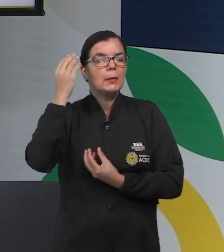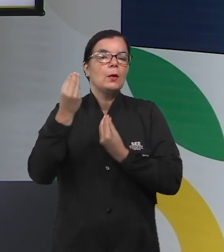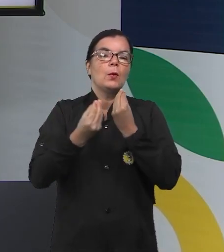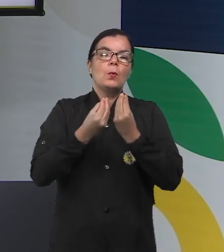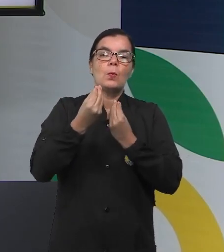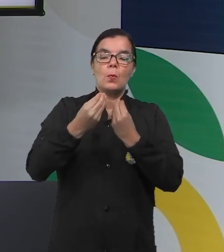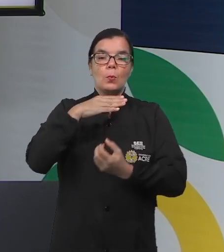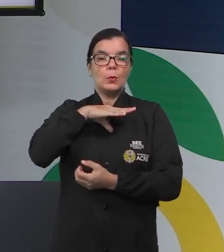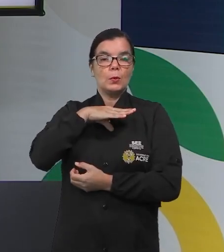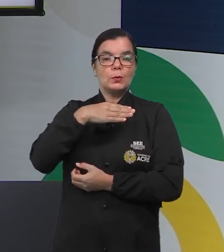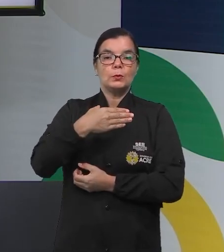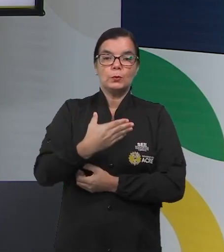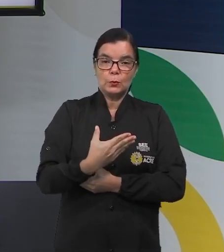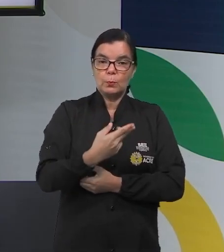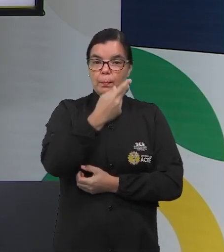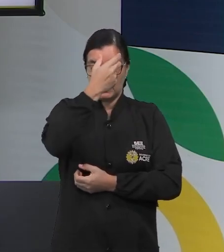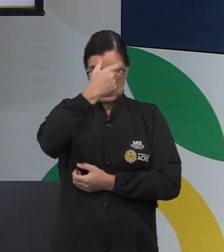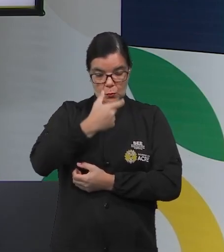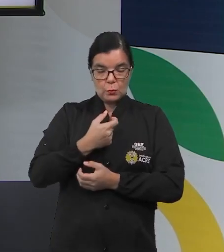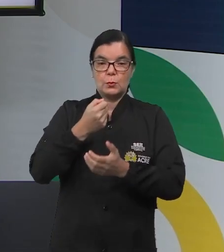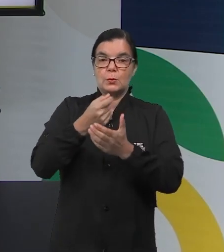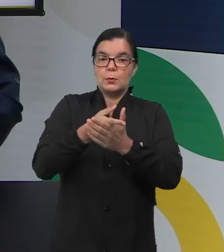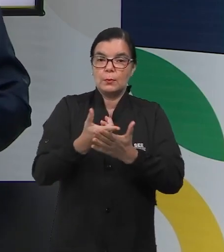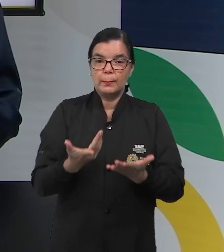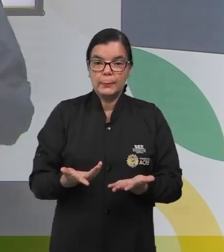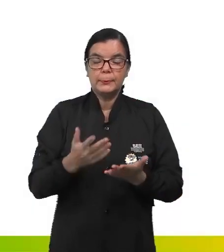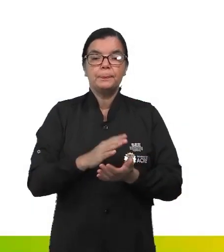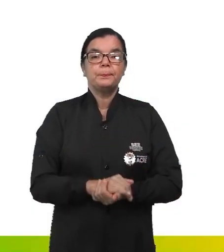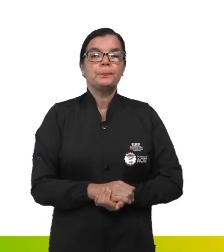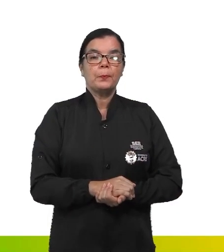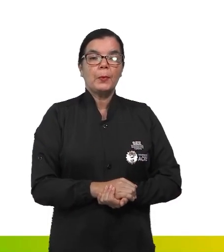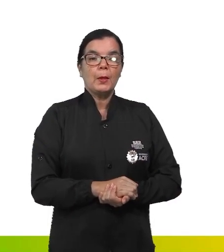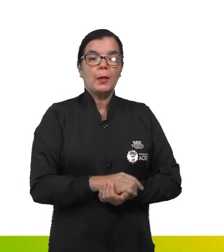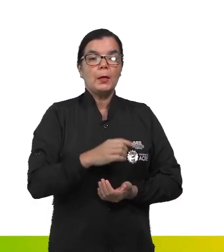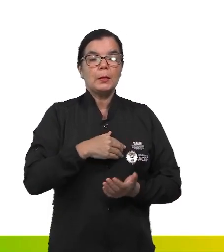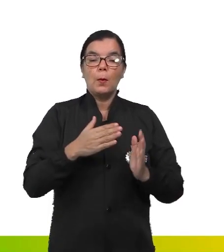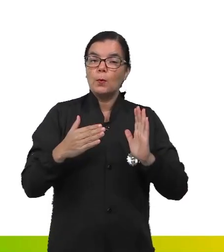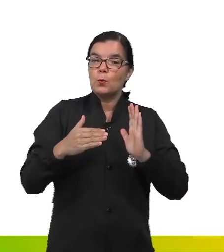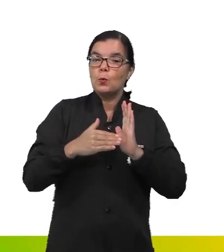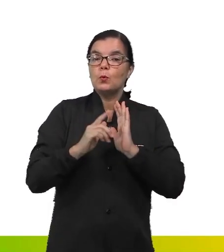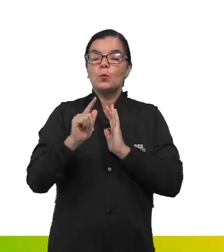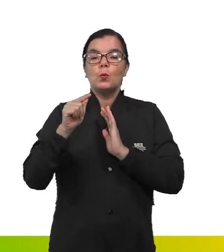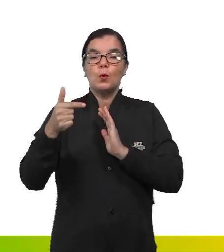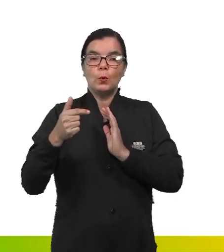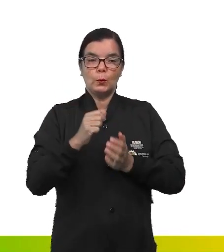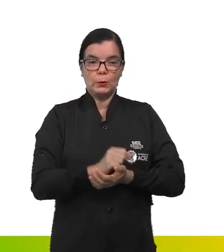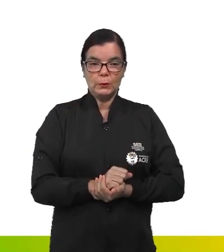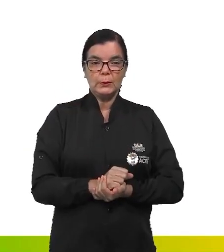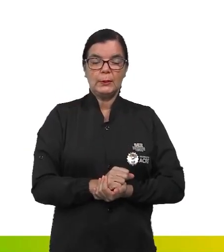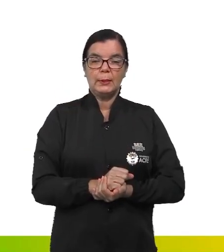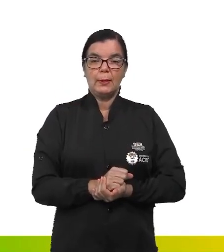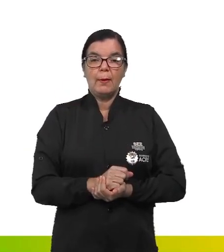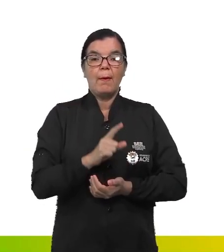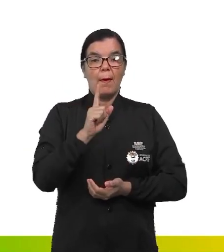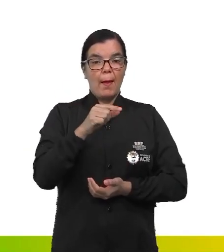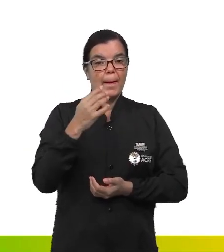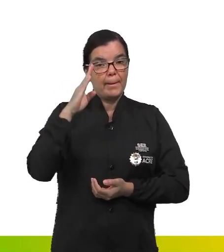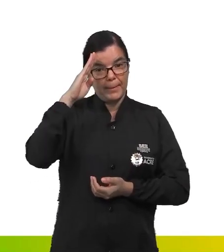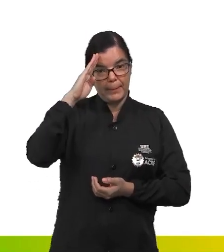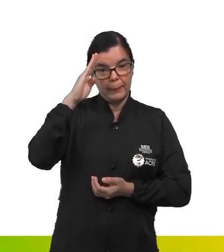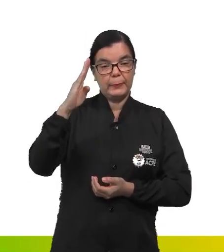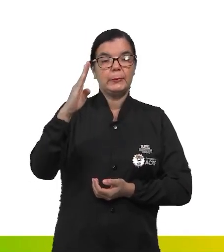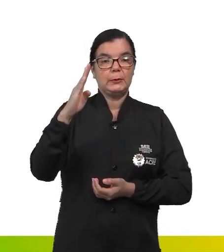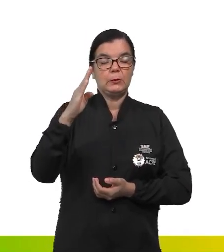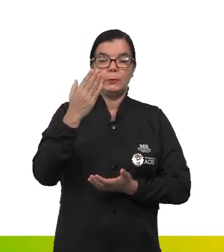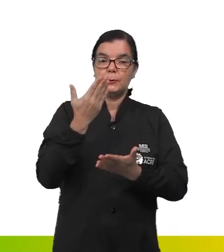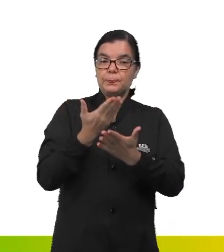nossas atitudes como consumidores, certo? E por último, não menos importante, aqui é o ponto principal